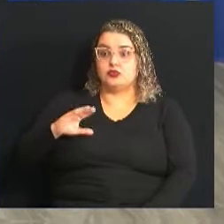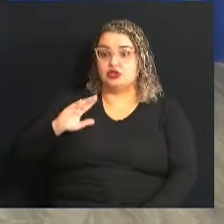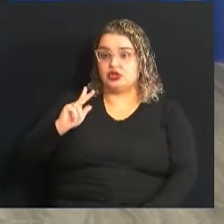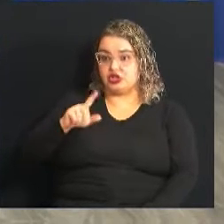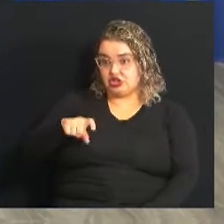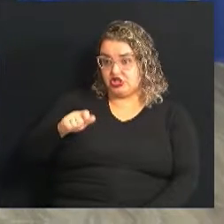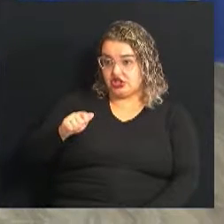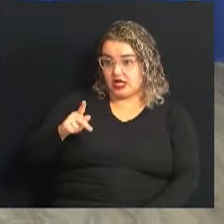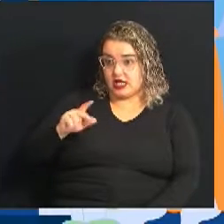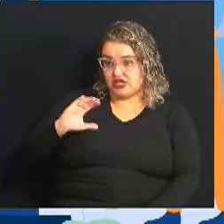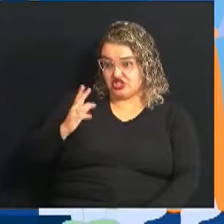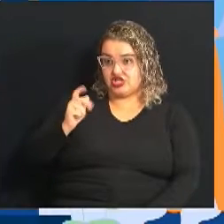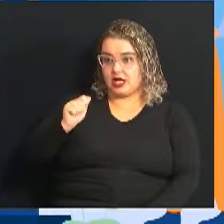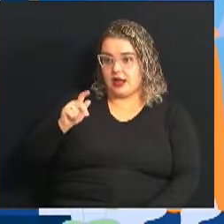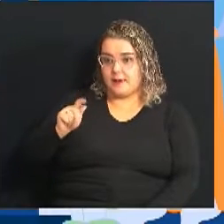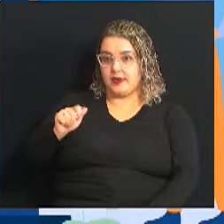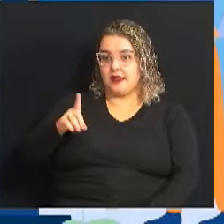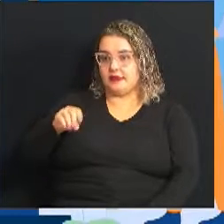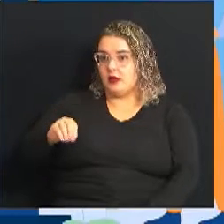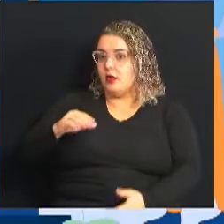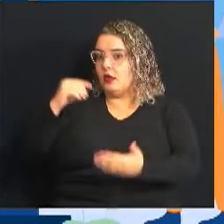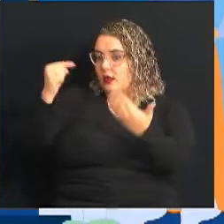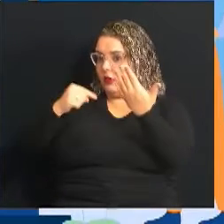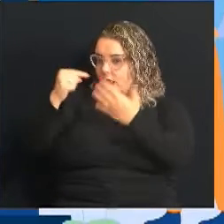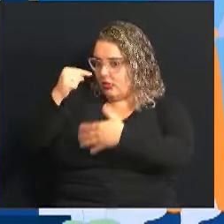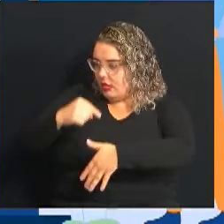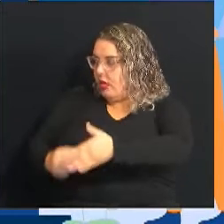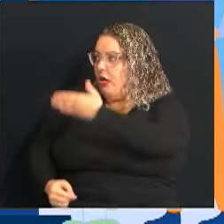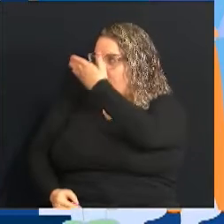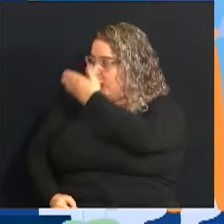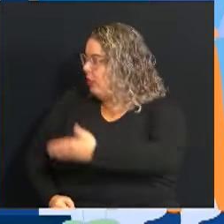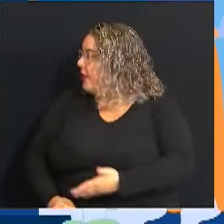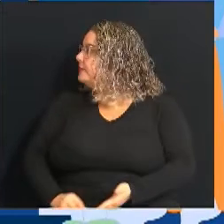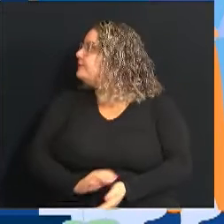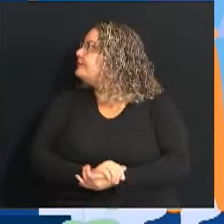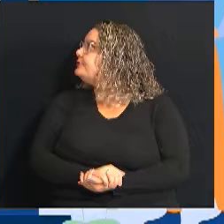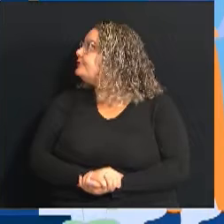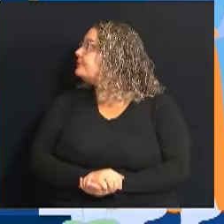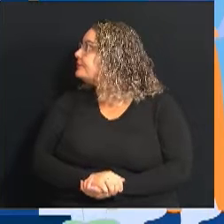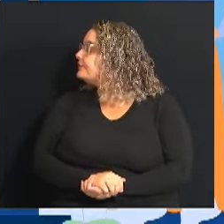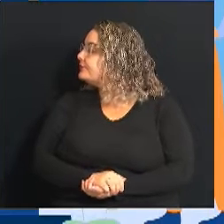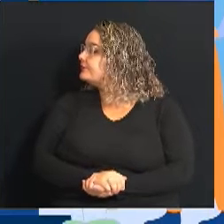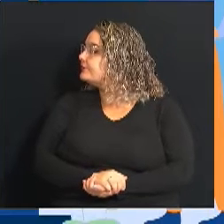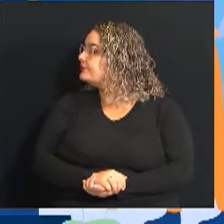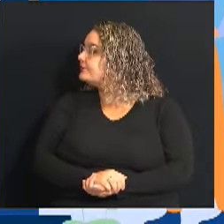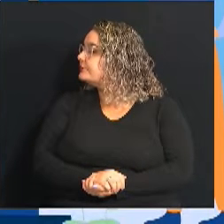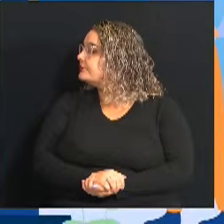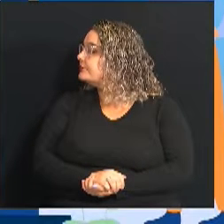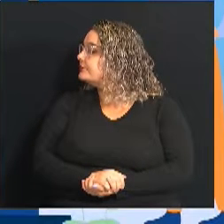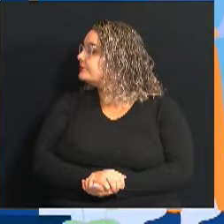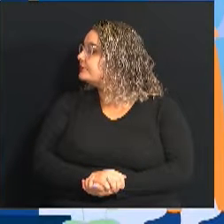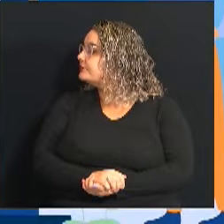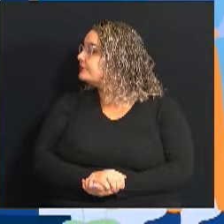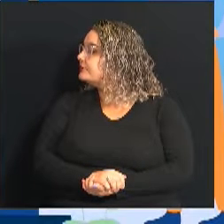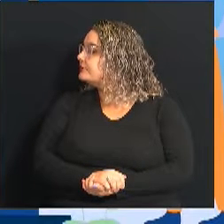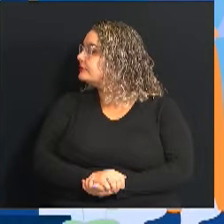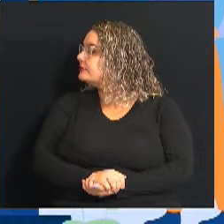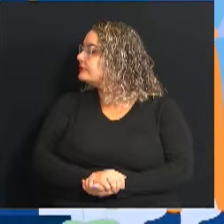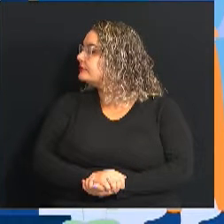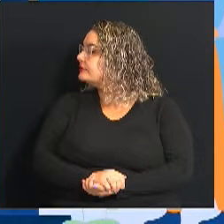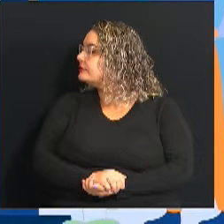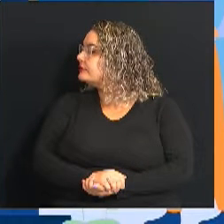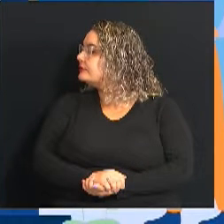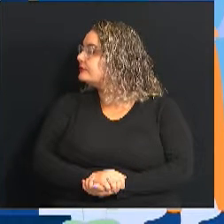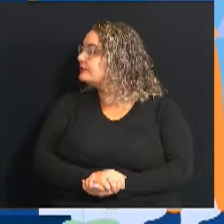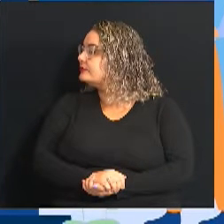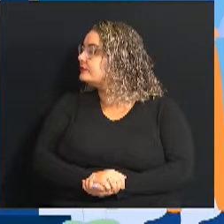o Jardim Chapadão, Guanabara, Vila Nova, Jardim Nossa Senhora Auxiliadora, Bonfim, Castelo, temos na